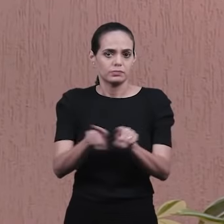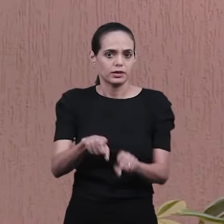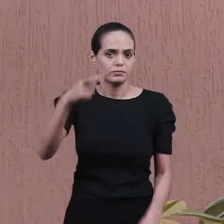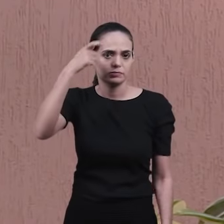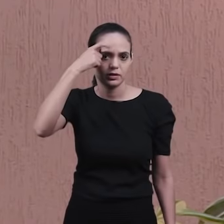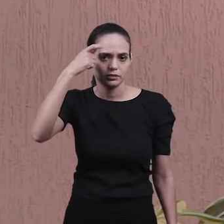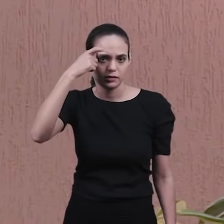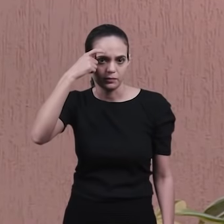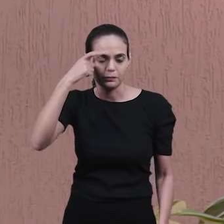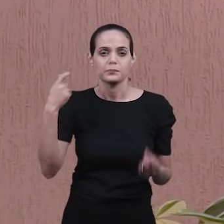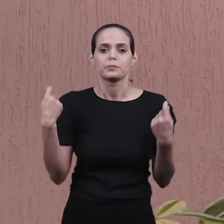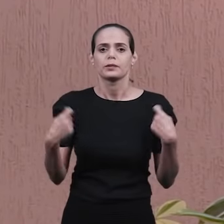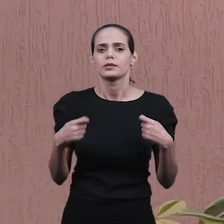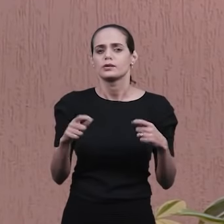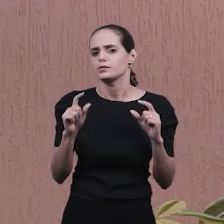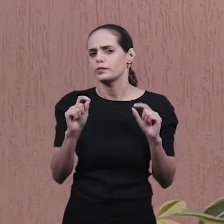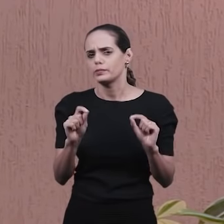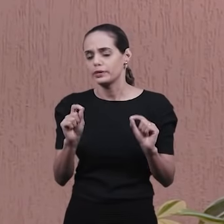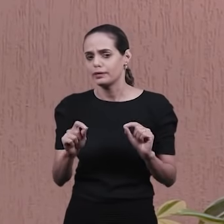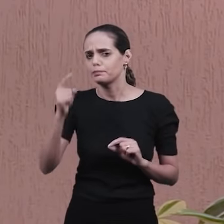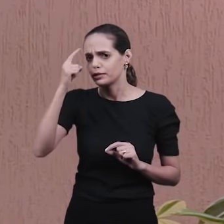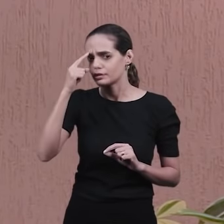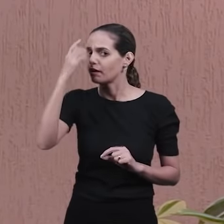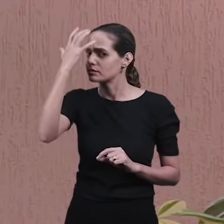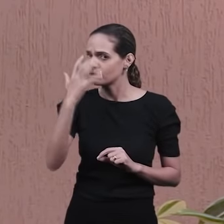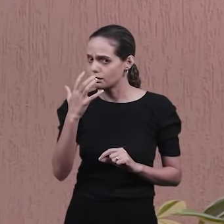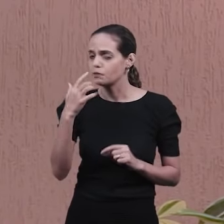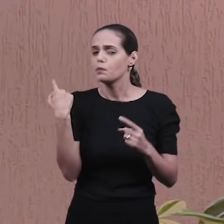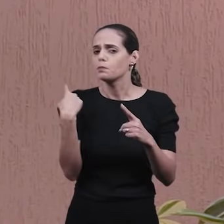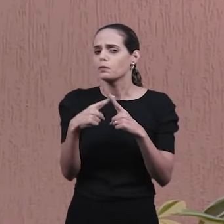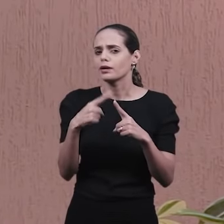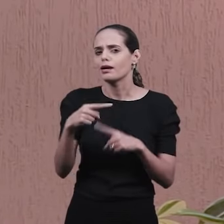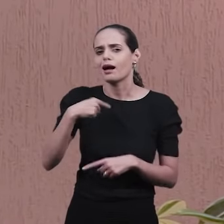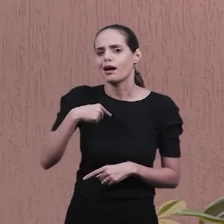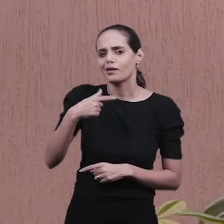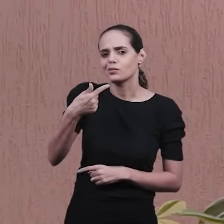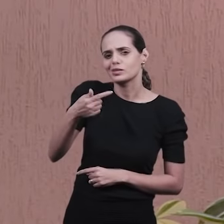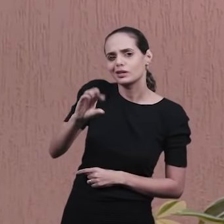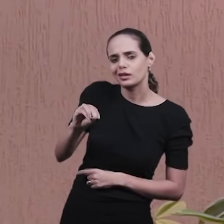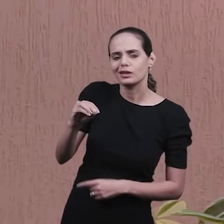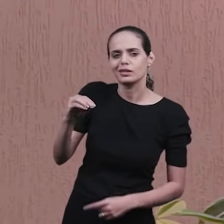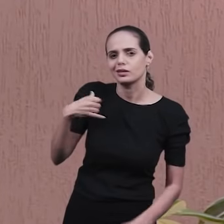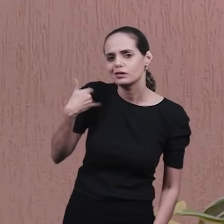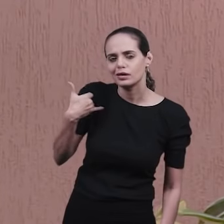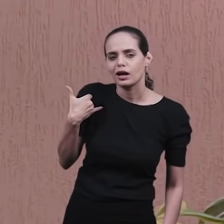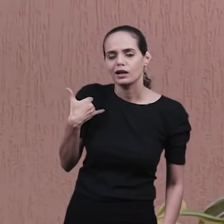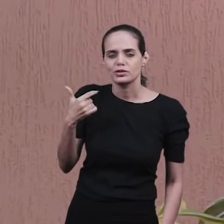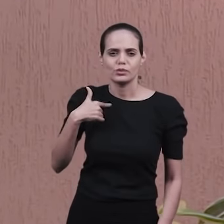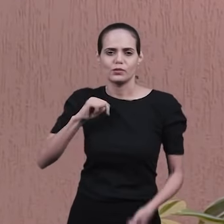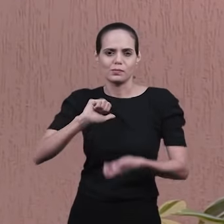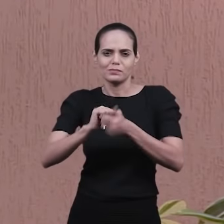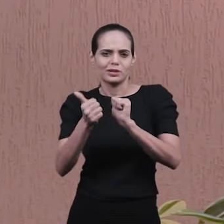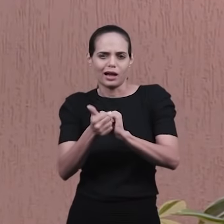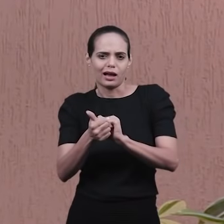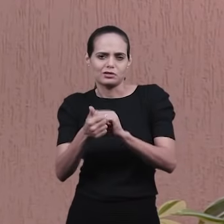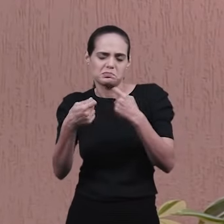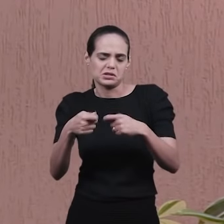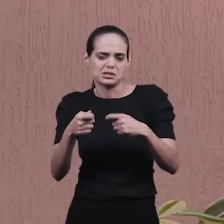levar em consideração, não é porque eu tenho 70 anos que eu vou precisar dessas adaptações que nós